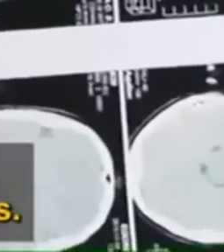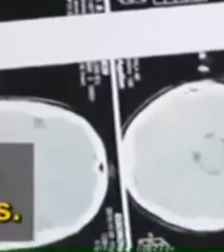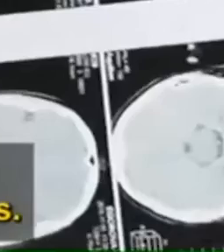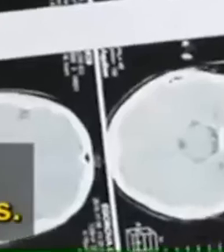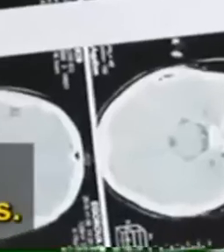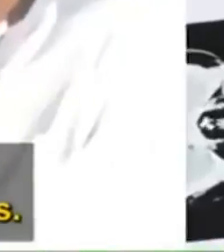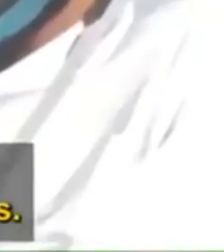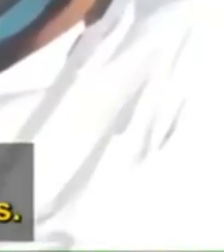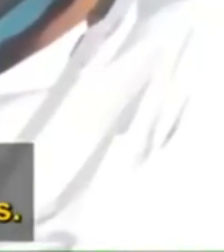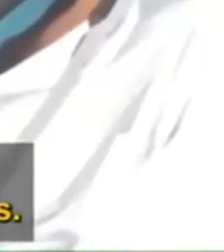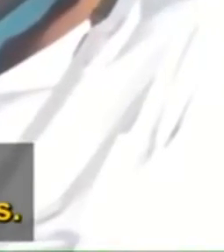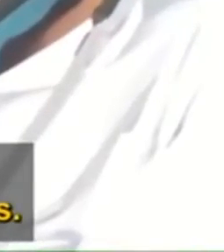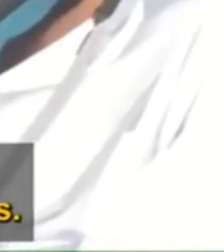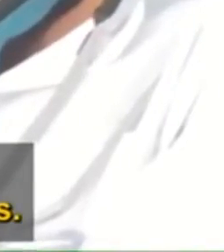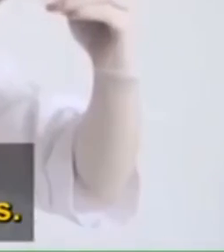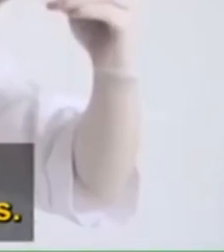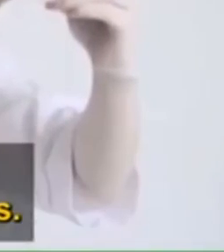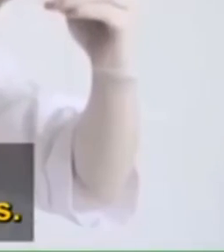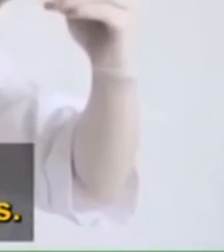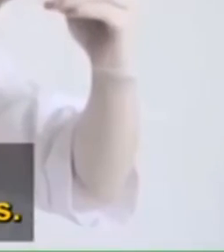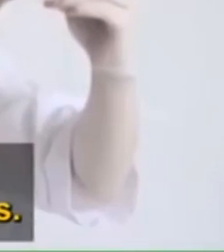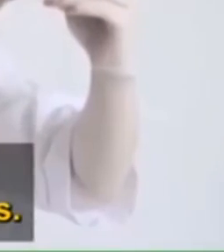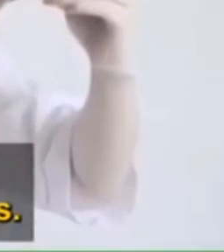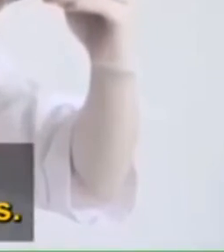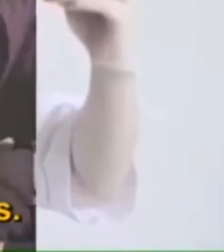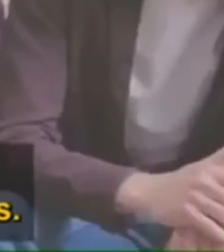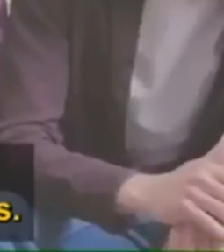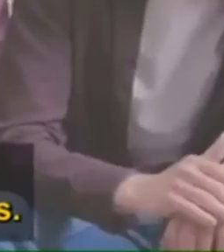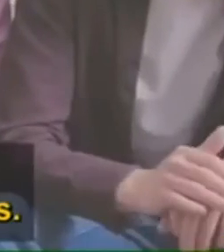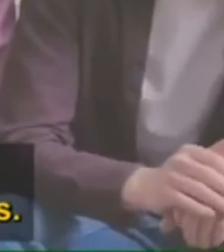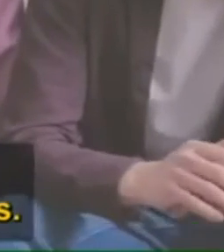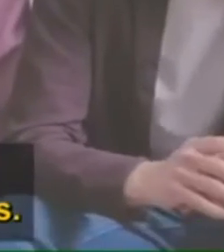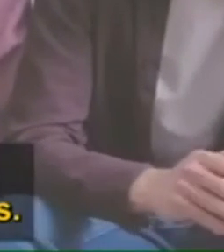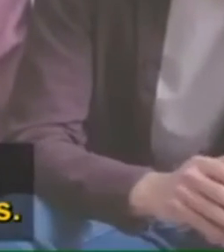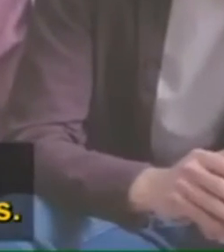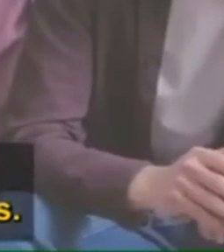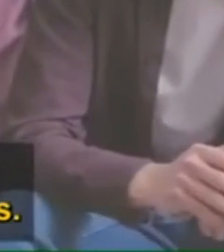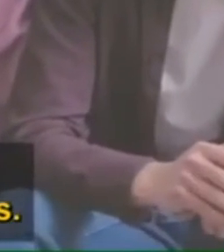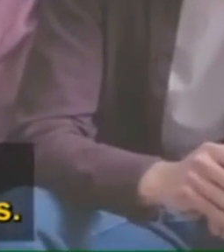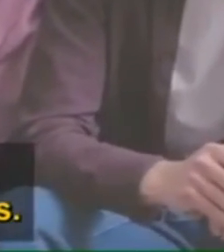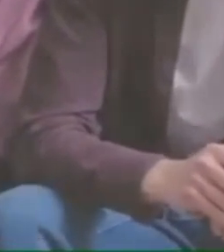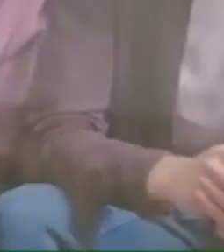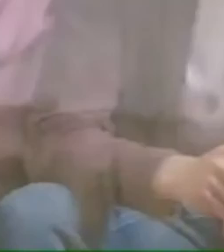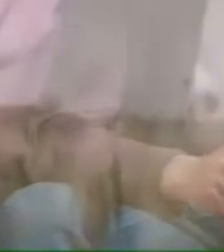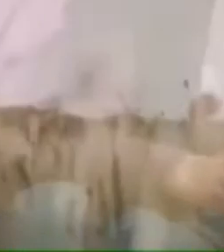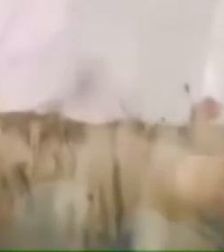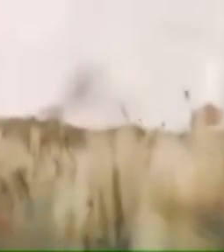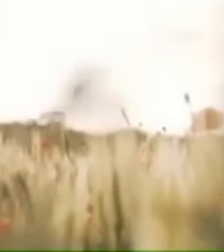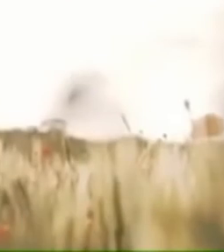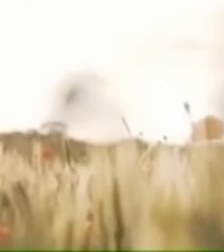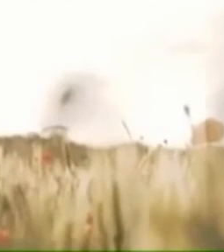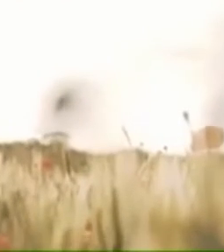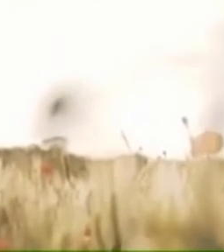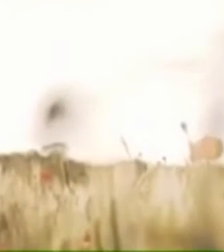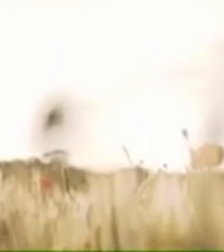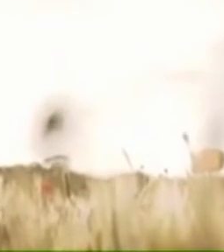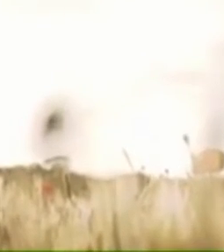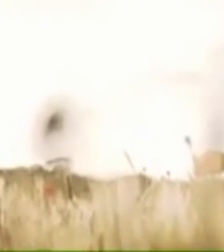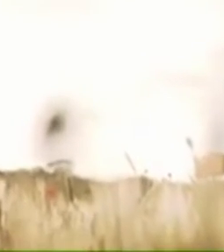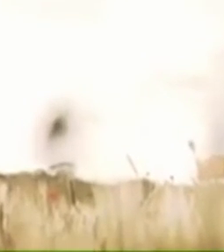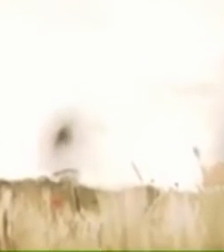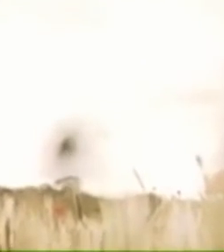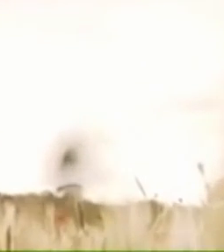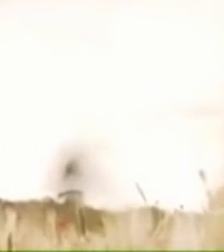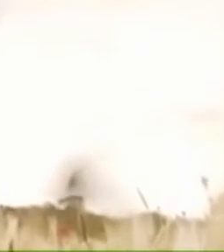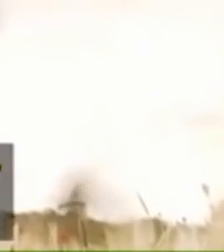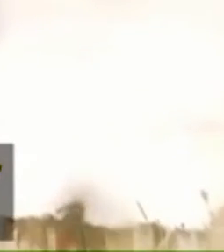neurologistas, fisioterapeutas, fonoaudiólogos, psicólogos, entre outros. O mais importante é garantir